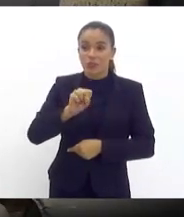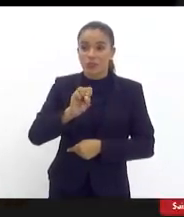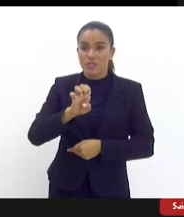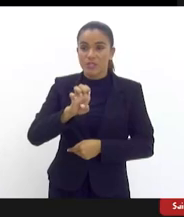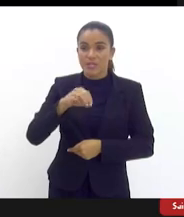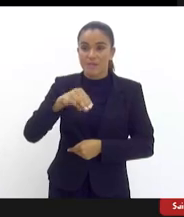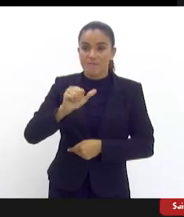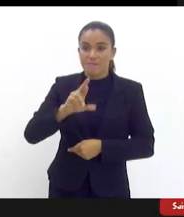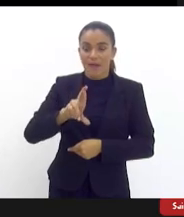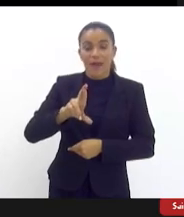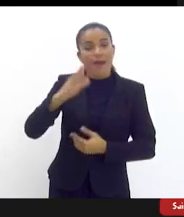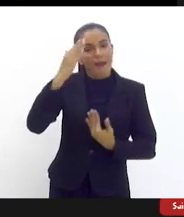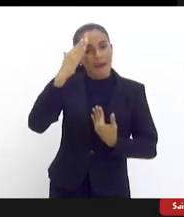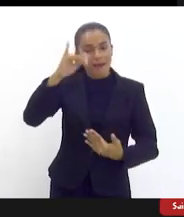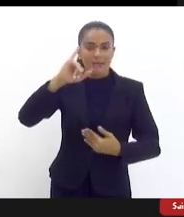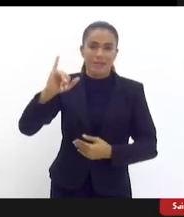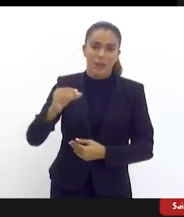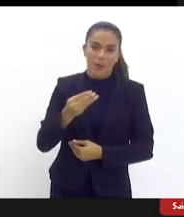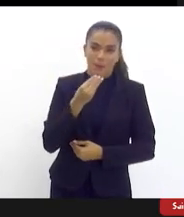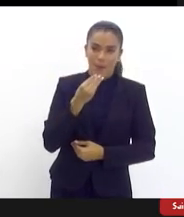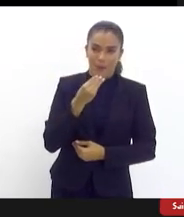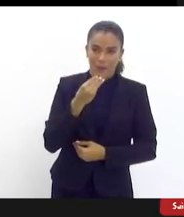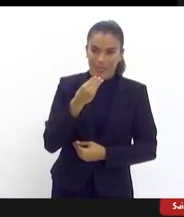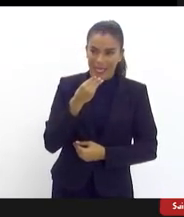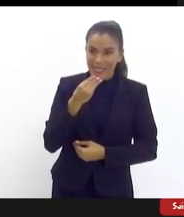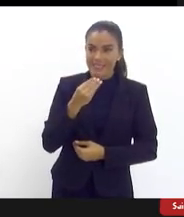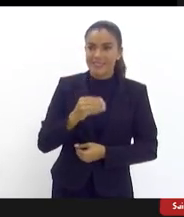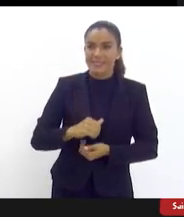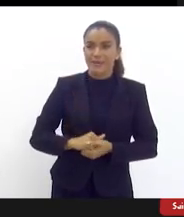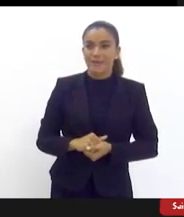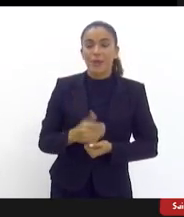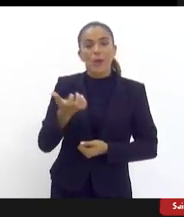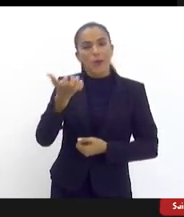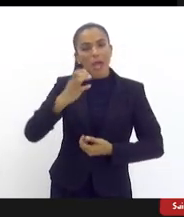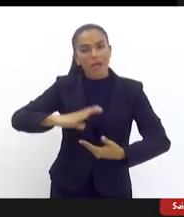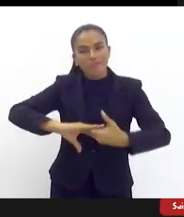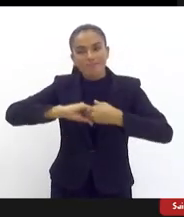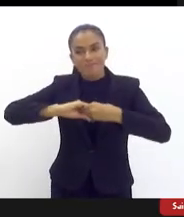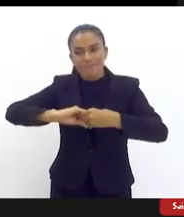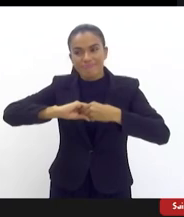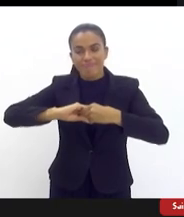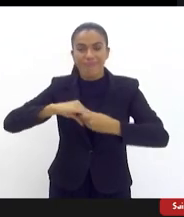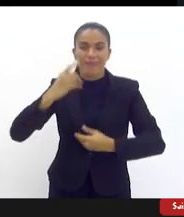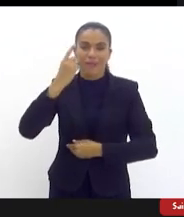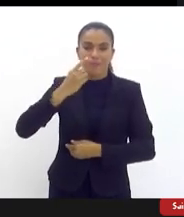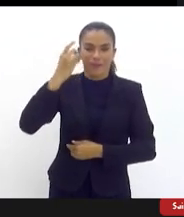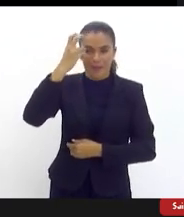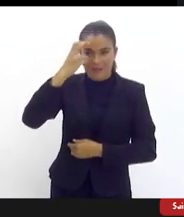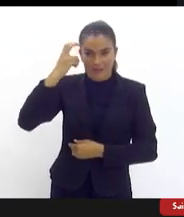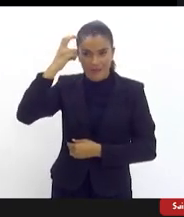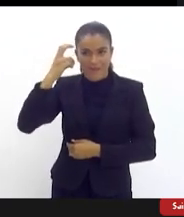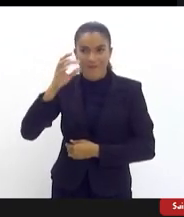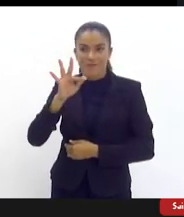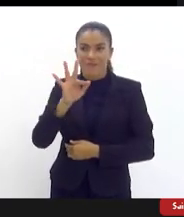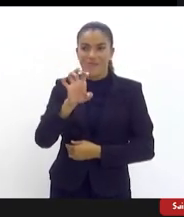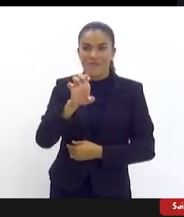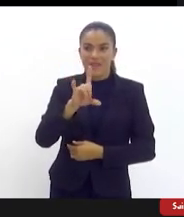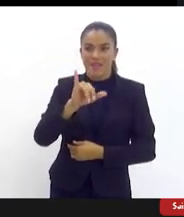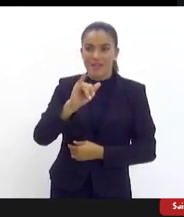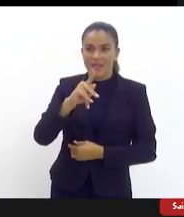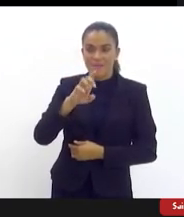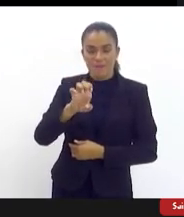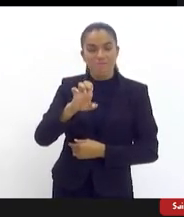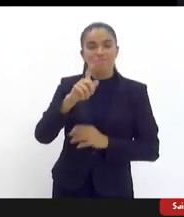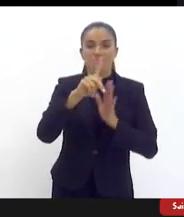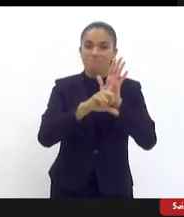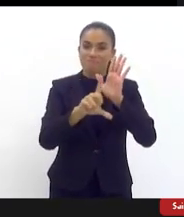Primeiro, agradecer aí a oportunidade. Eu quero saudar a deputada Verônica Lima, o deputado Felipe Raves, pelo